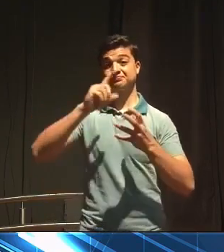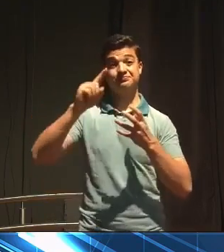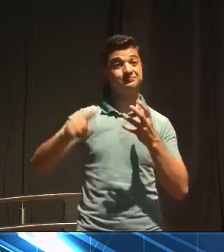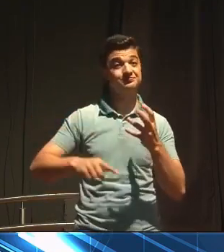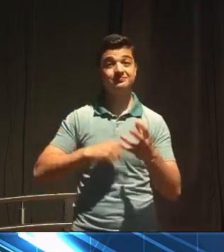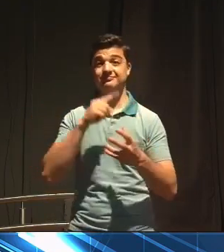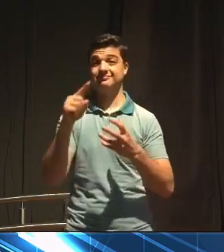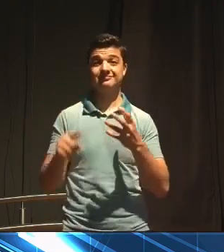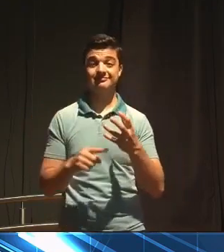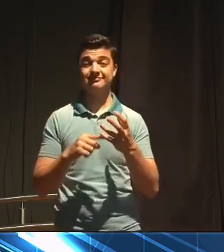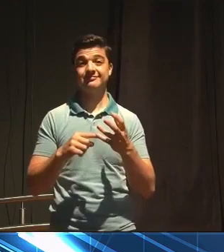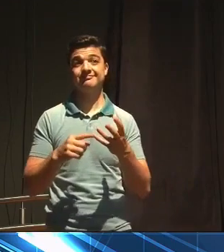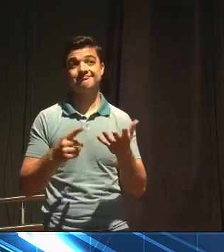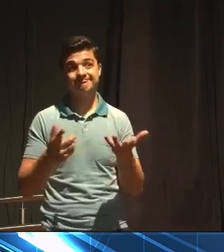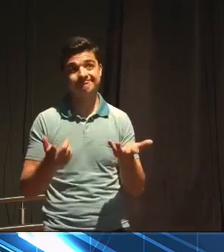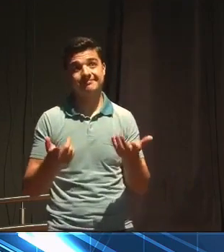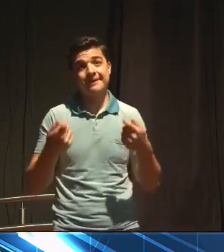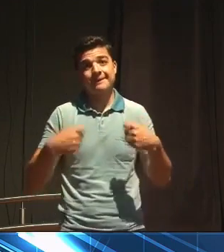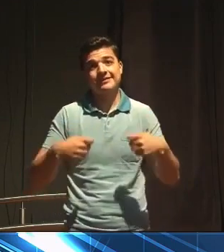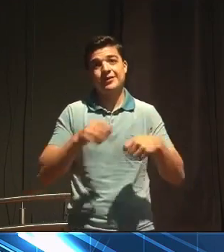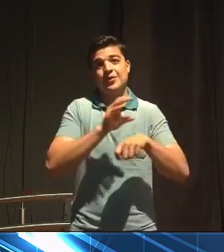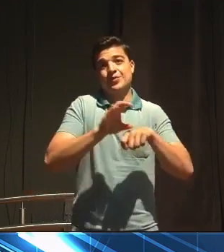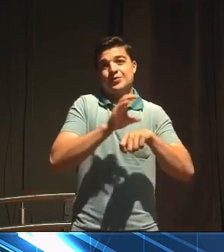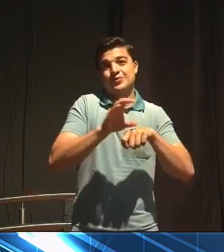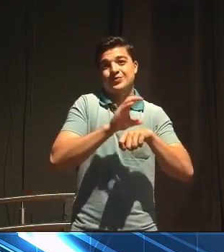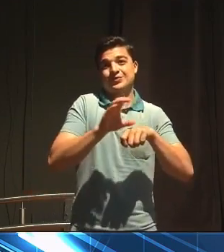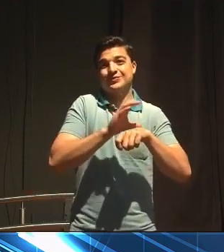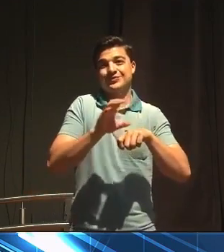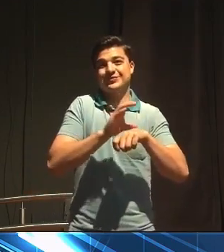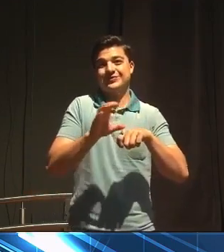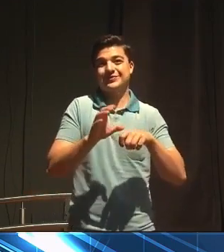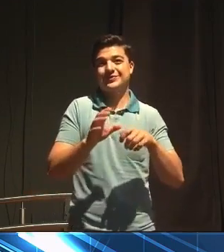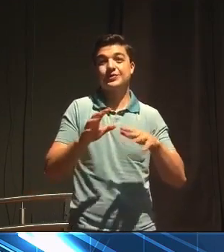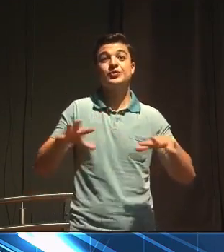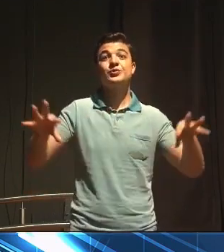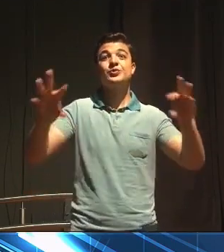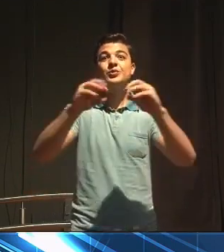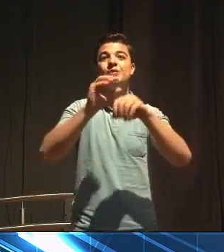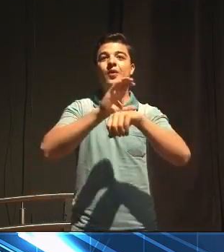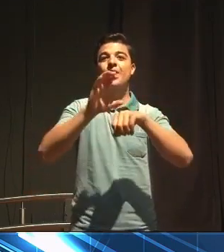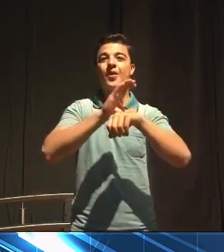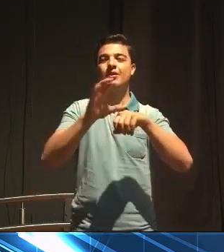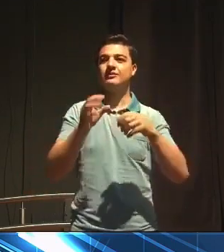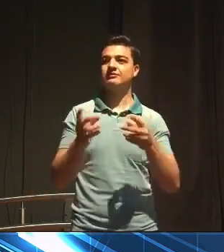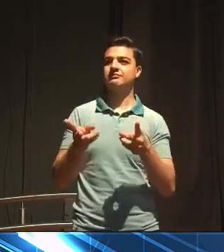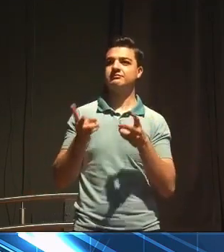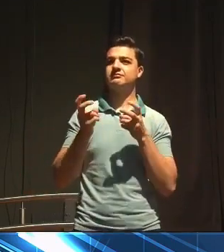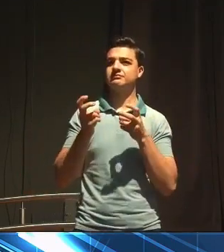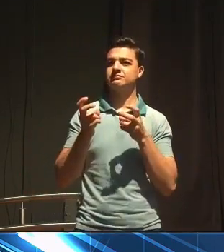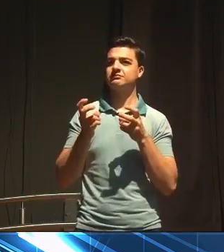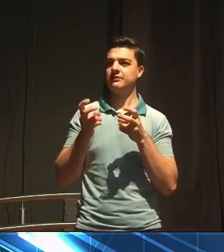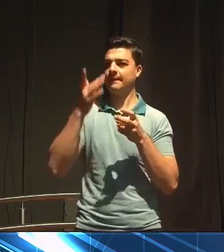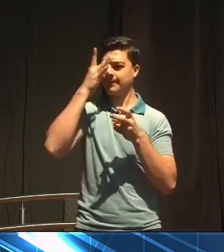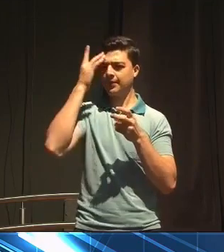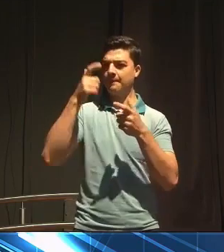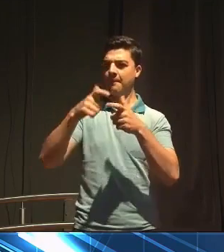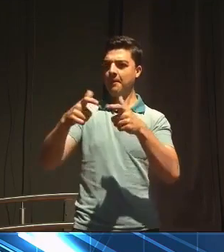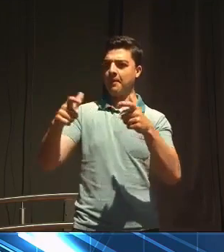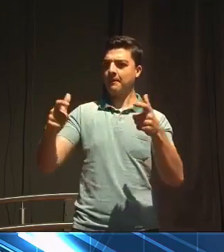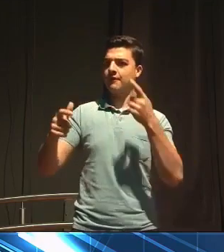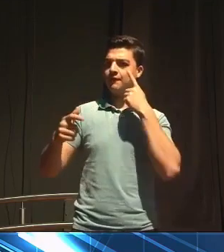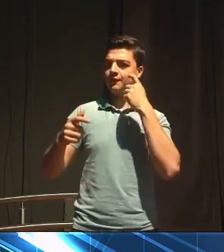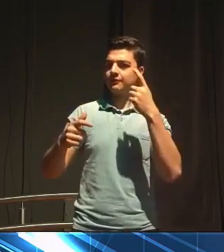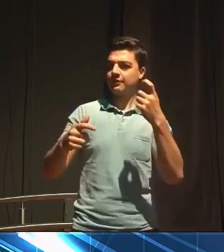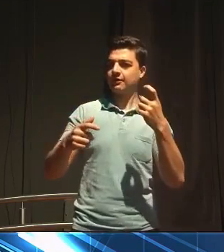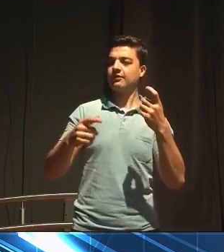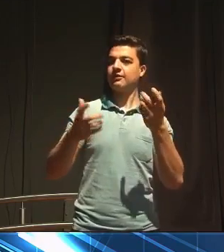é lógico que você tem empresa, escola de ensino ali olhando e falando: "Gente, tem uma coisa acontecendo aqui". Eu vou me juntar com essa galera aqui, porque essa galera tá